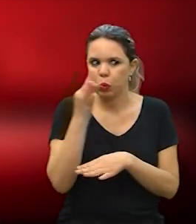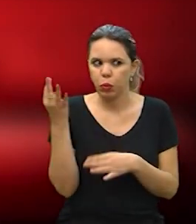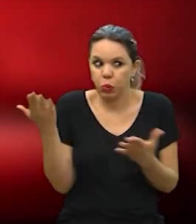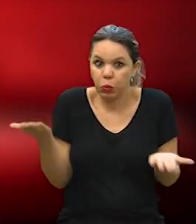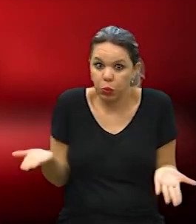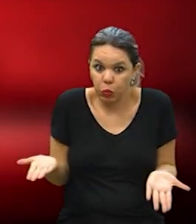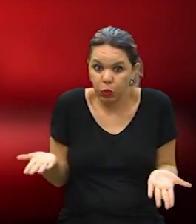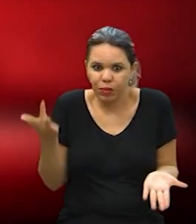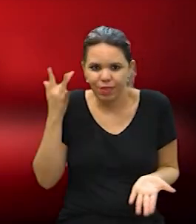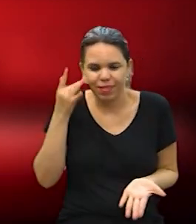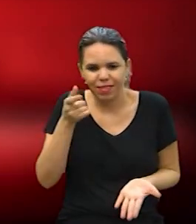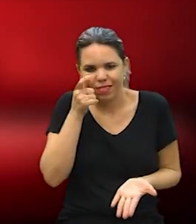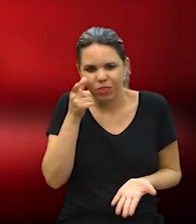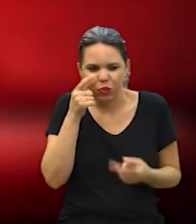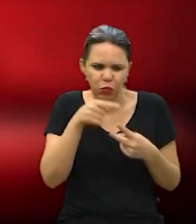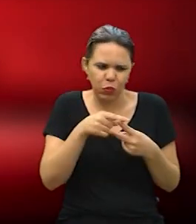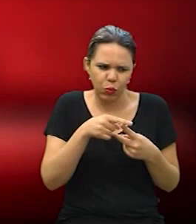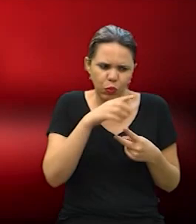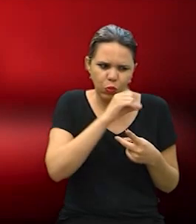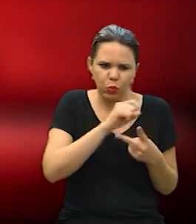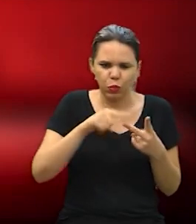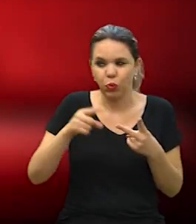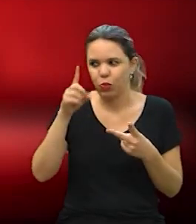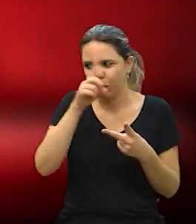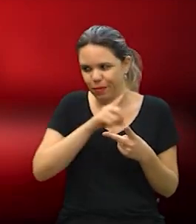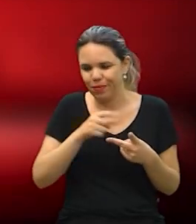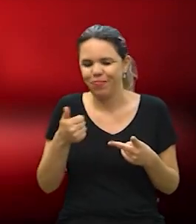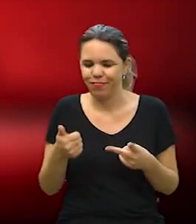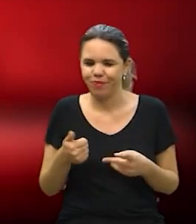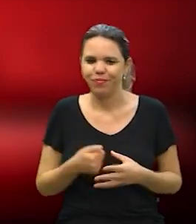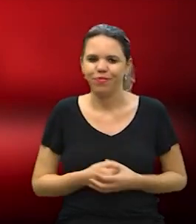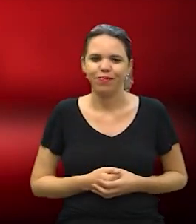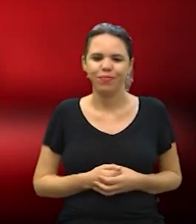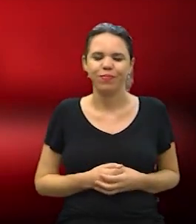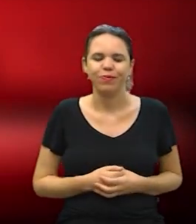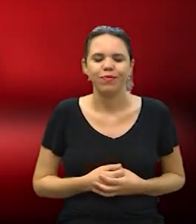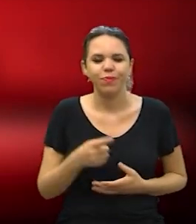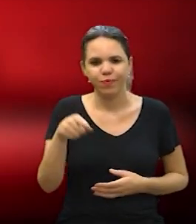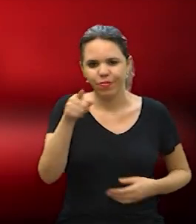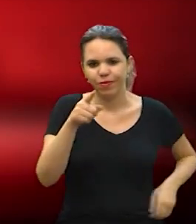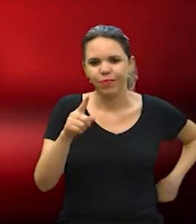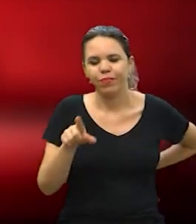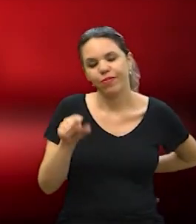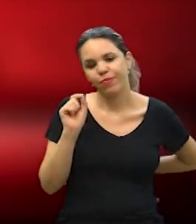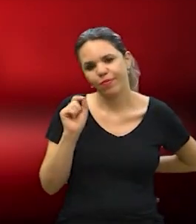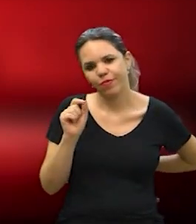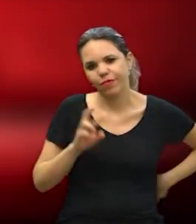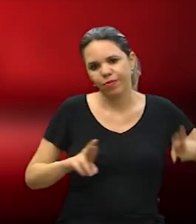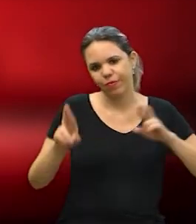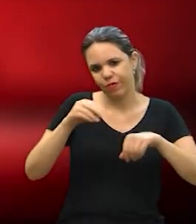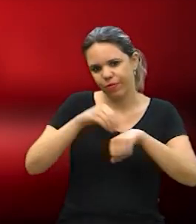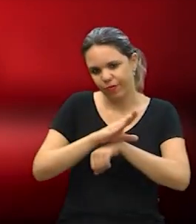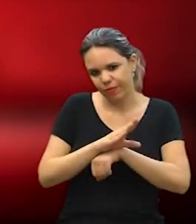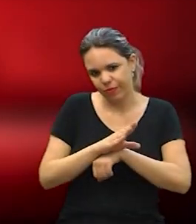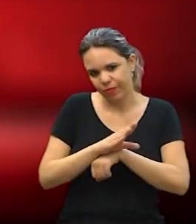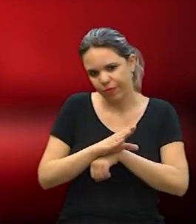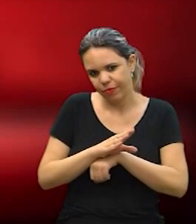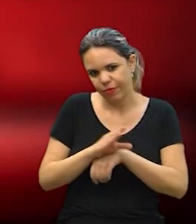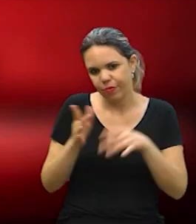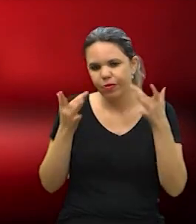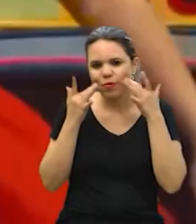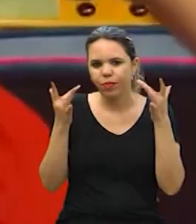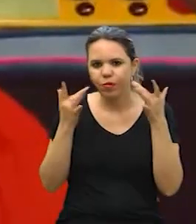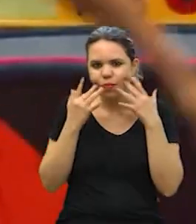filmes são ótimos. Eu acho que eu vou assistir um no sábado e o outro no domingo. Enquanto você decide, confira as dicas